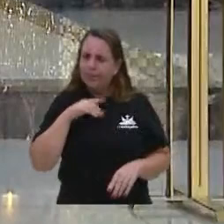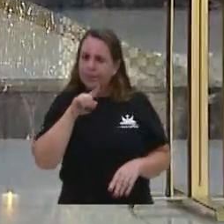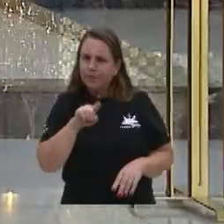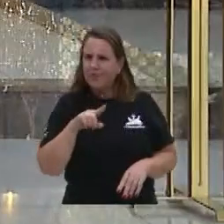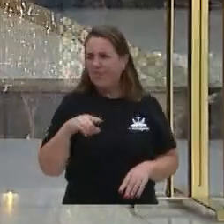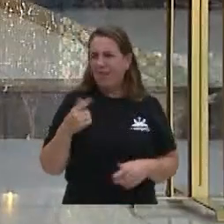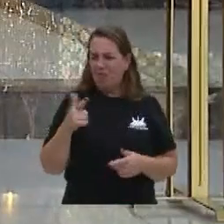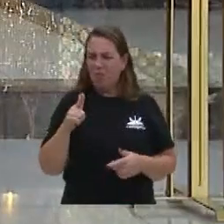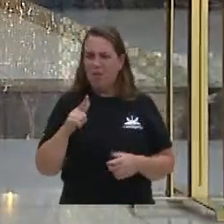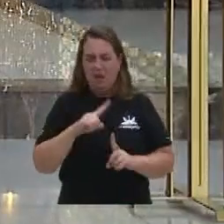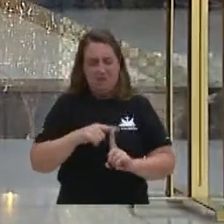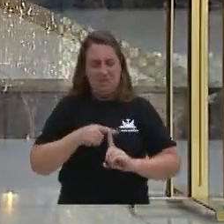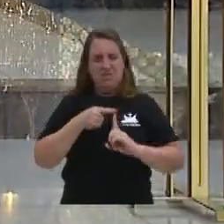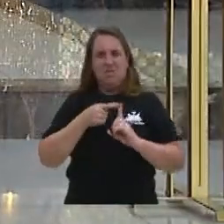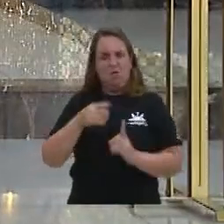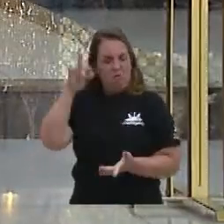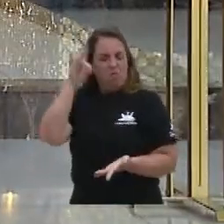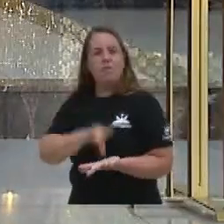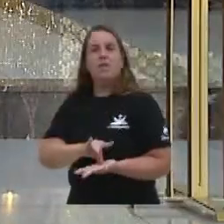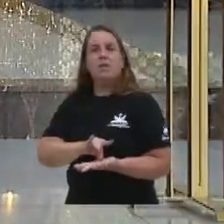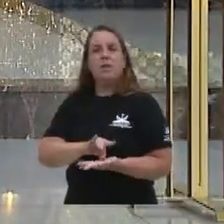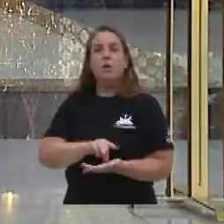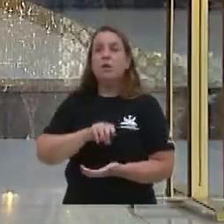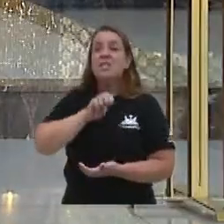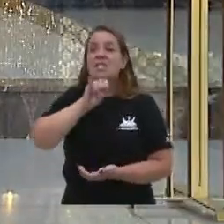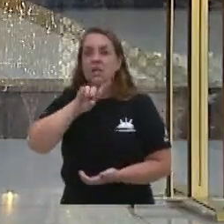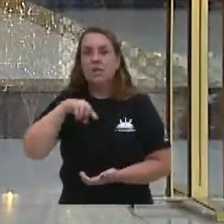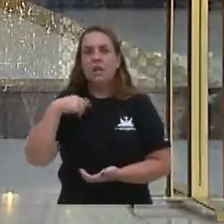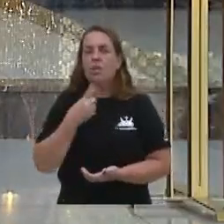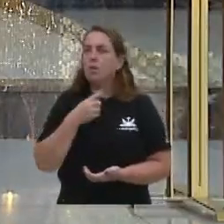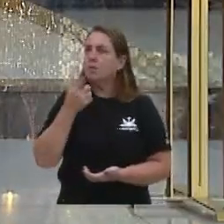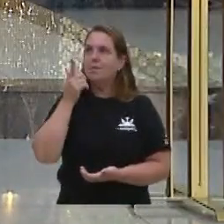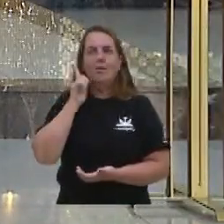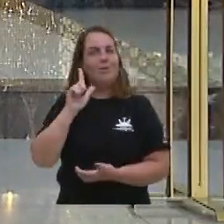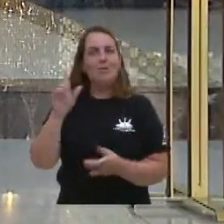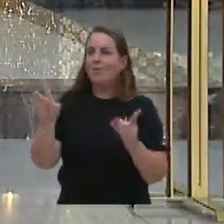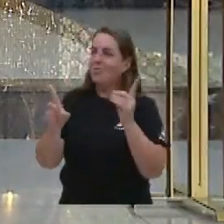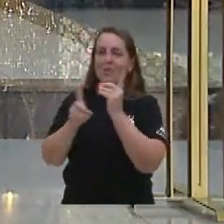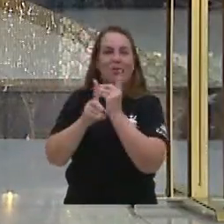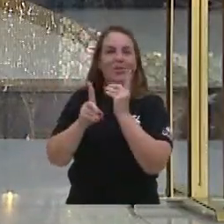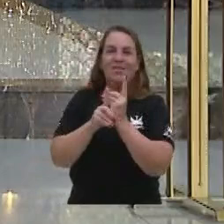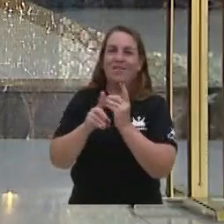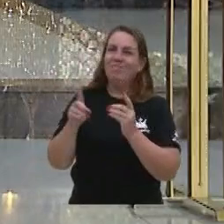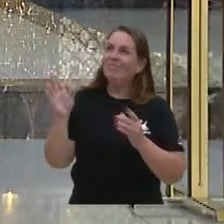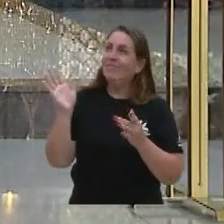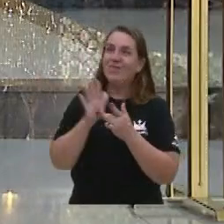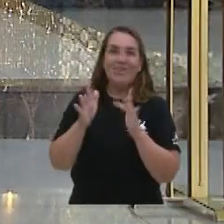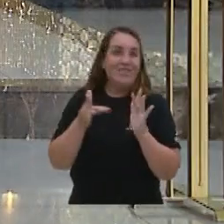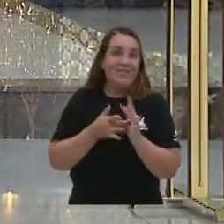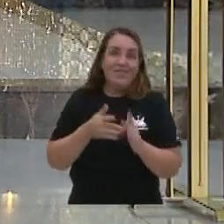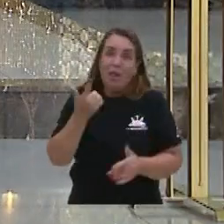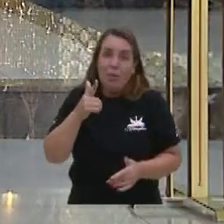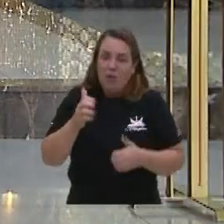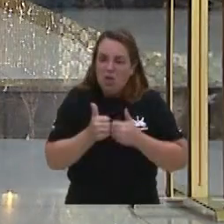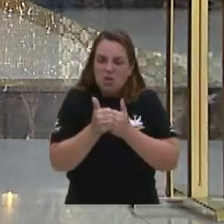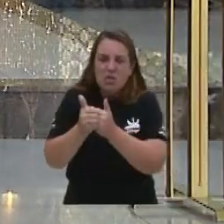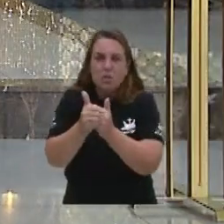autênticos sem ter encontrado Jesus Cristo. Não tem discipulado